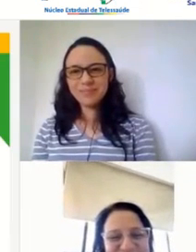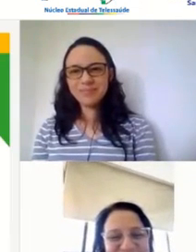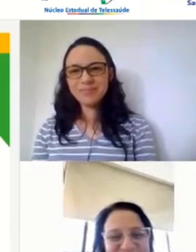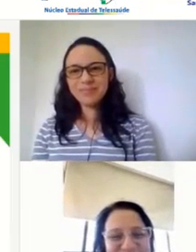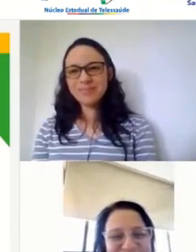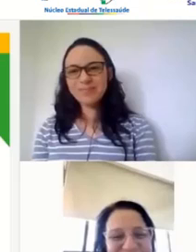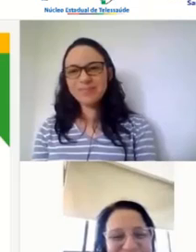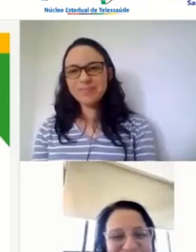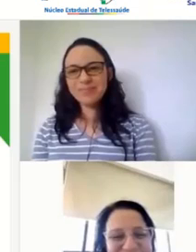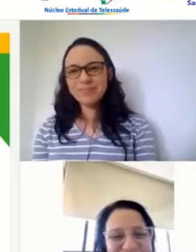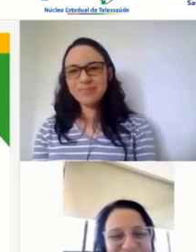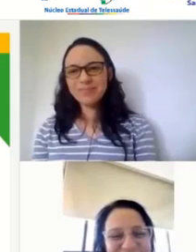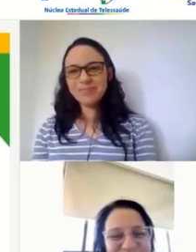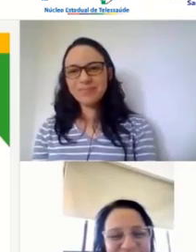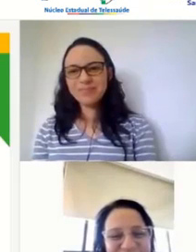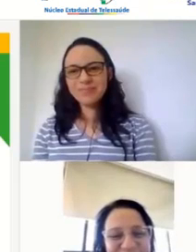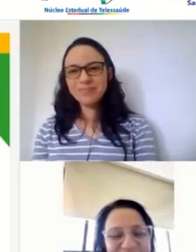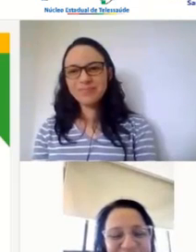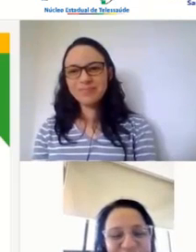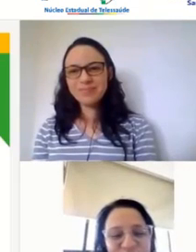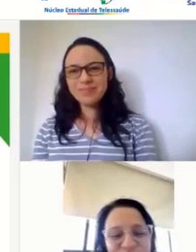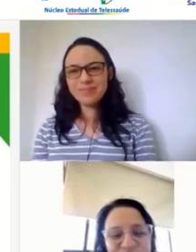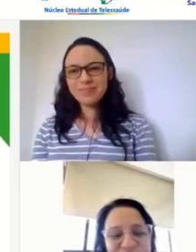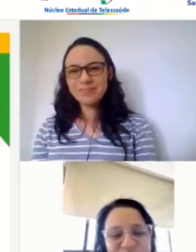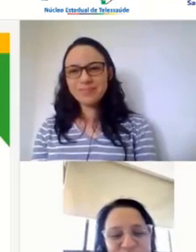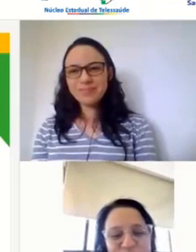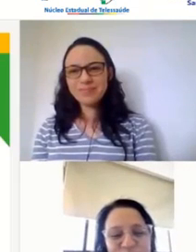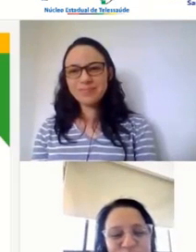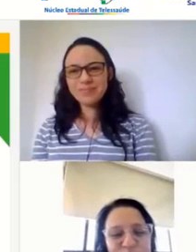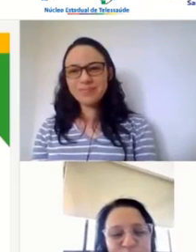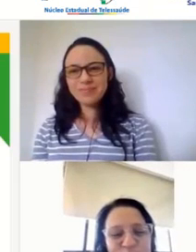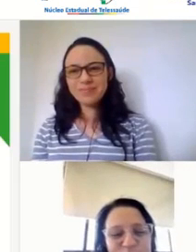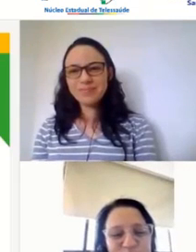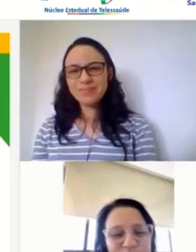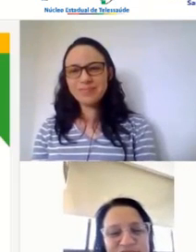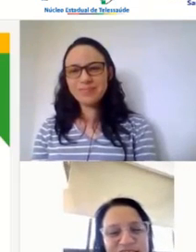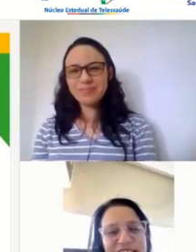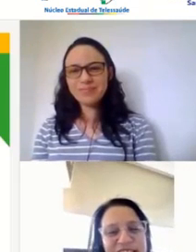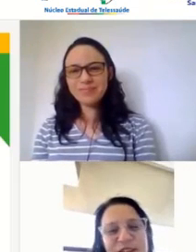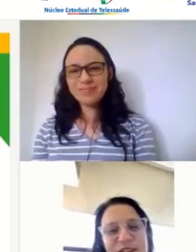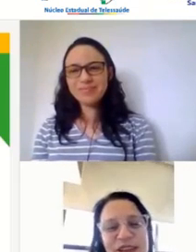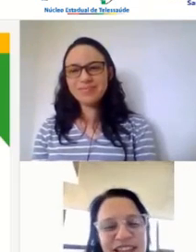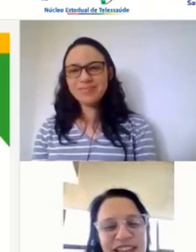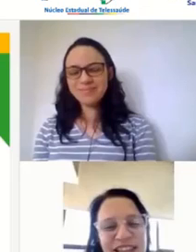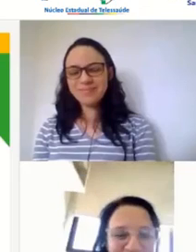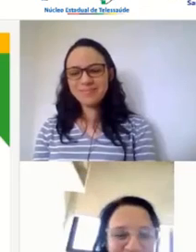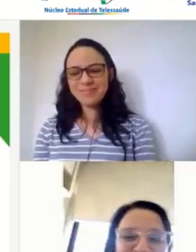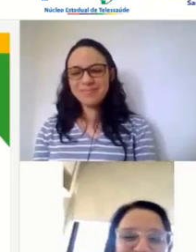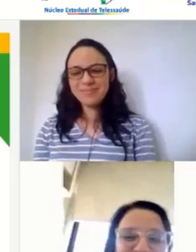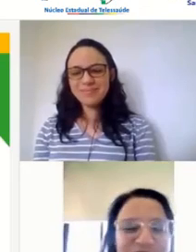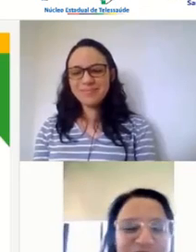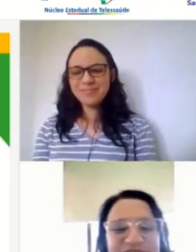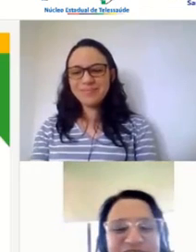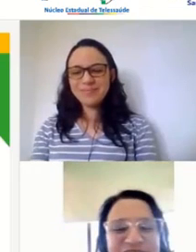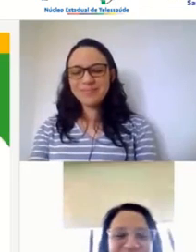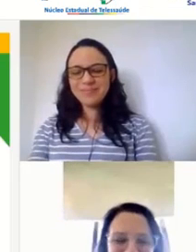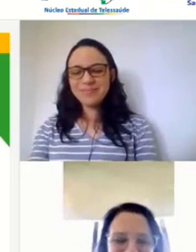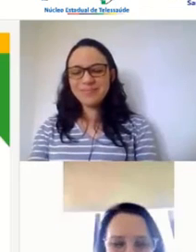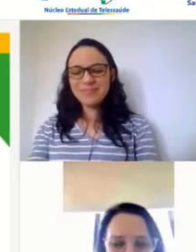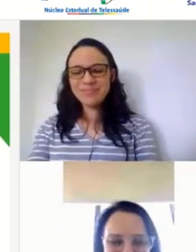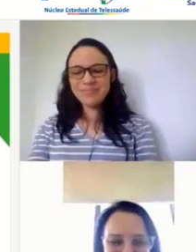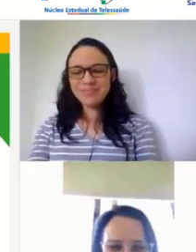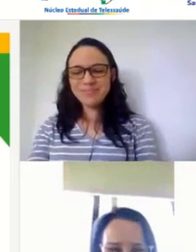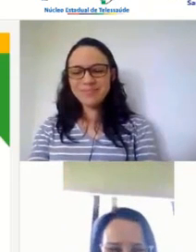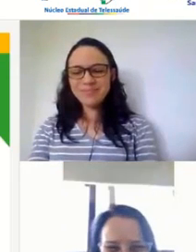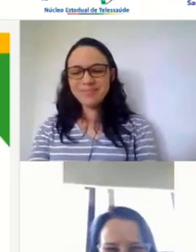memot vim para iniciar a muito bem-vinda muito bem ligada